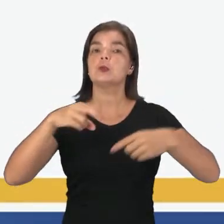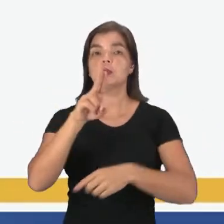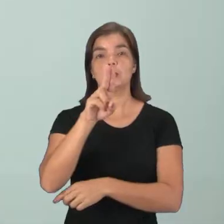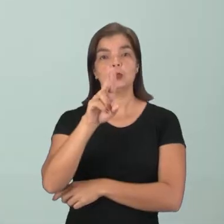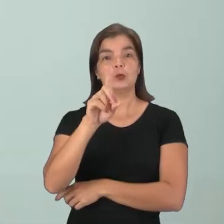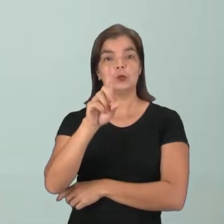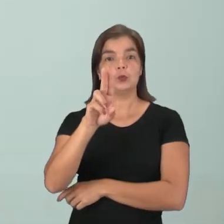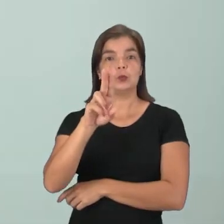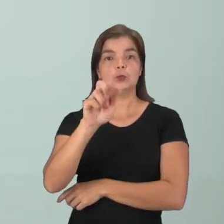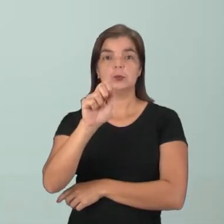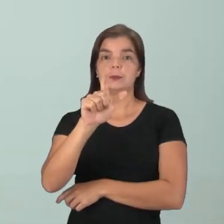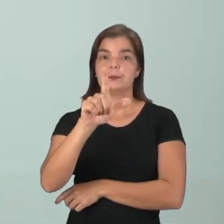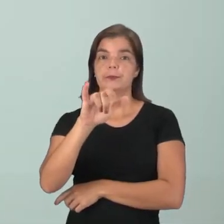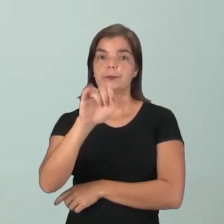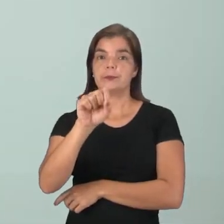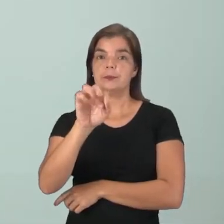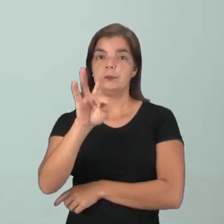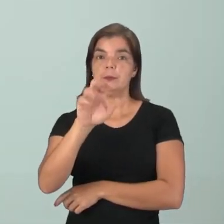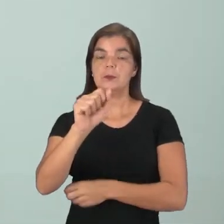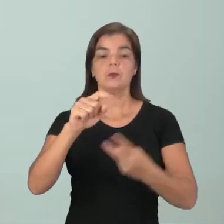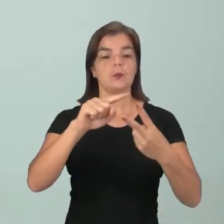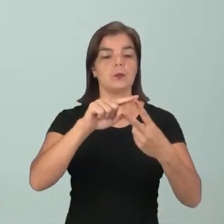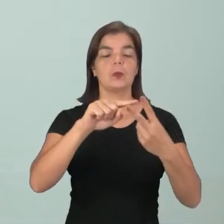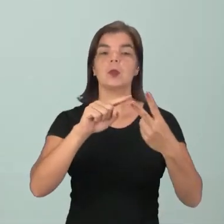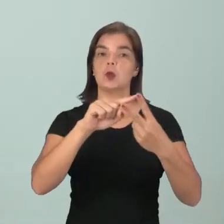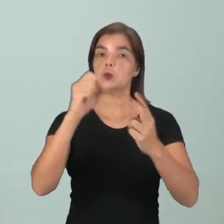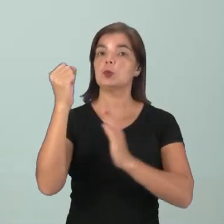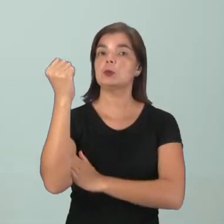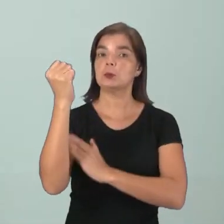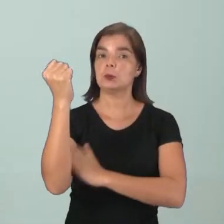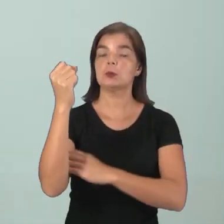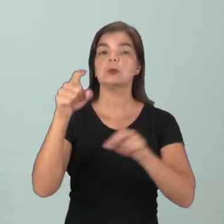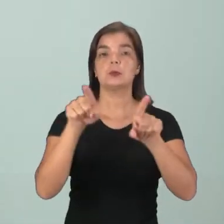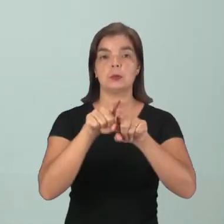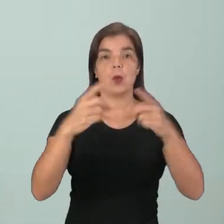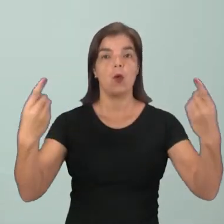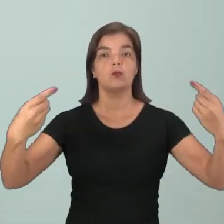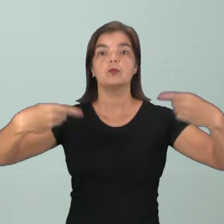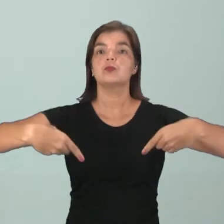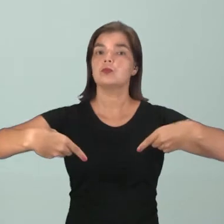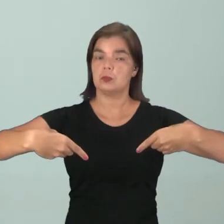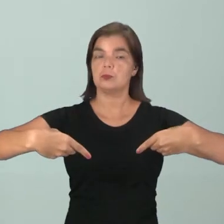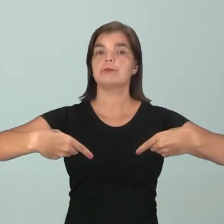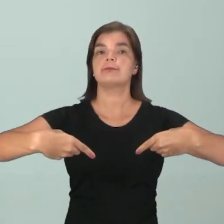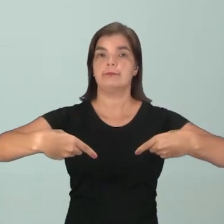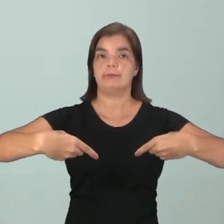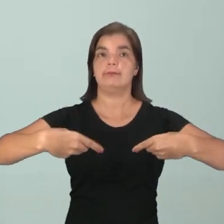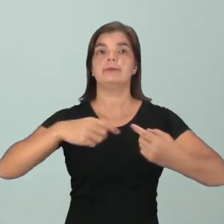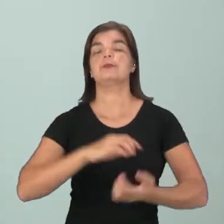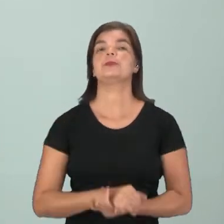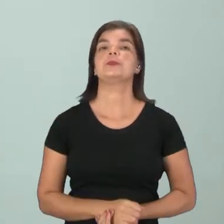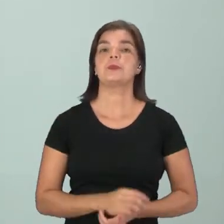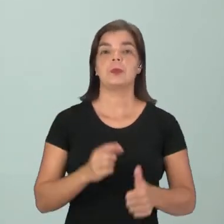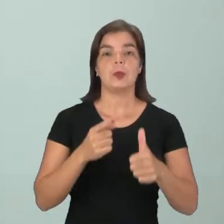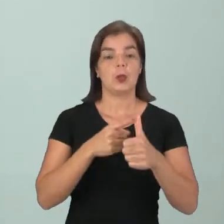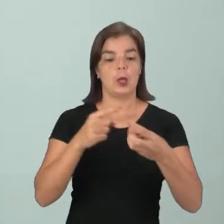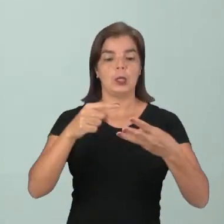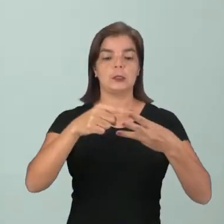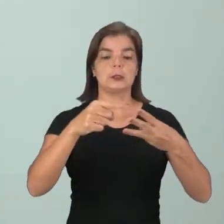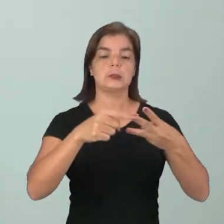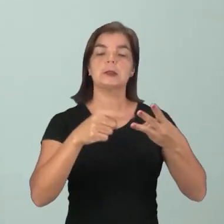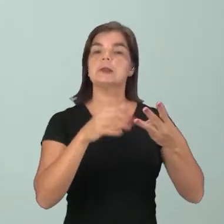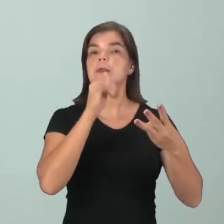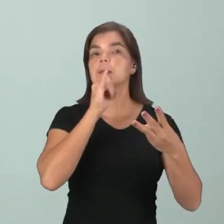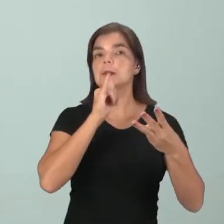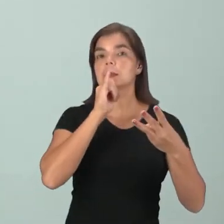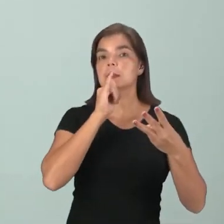dualistas. Dualistas vêm de dois. Então, elas têm duas forças disputando entre si. Ali